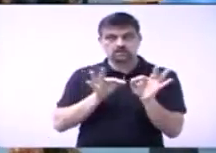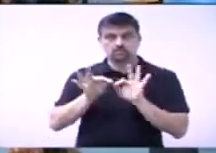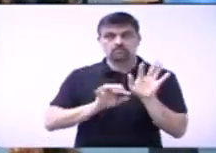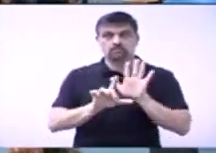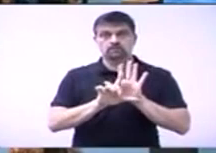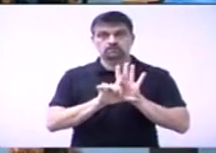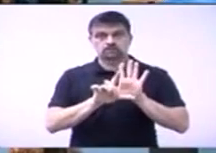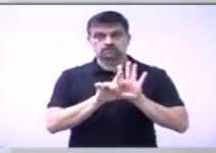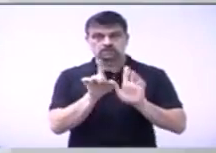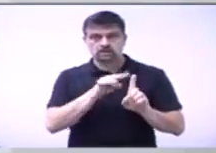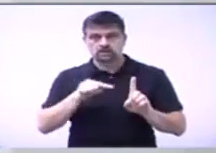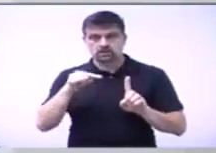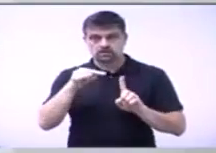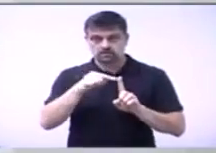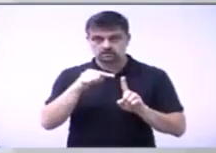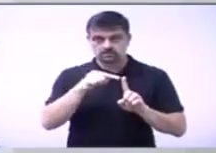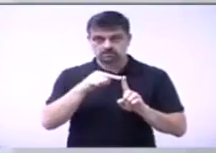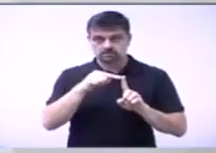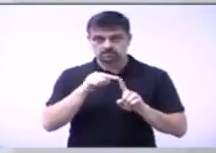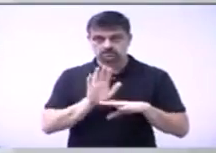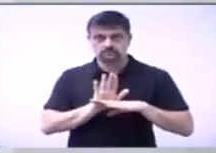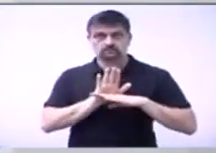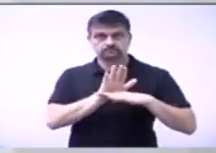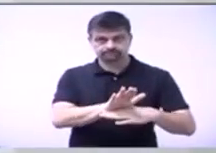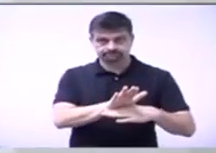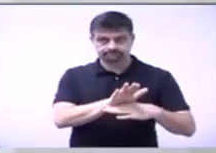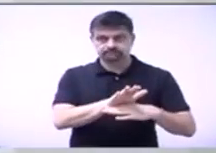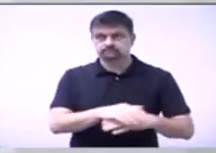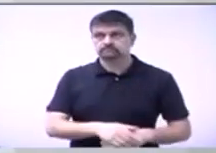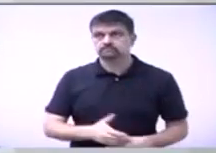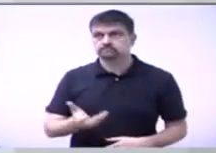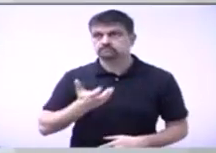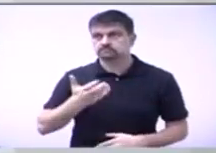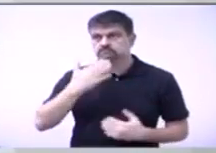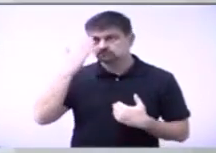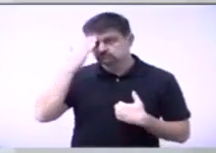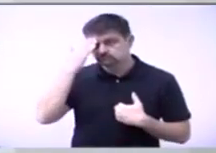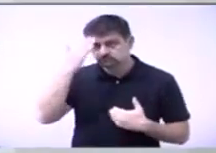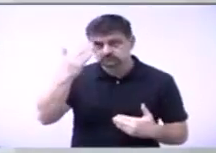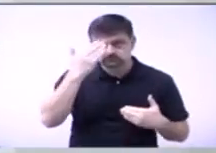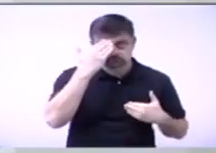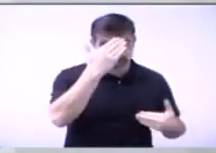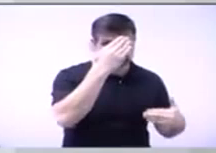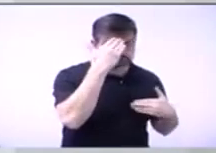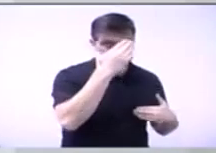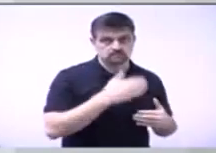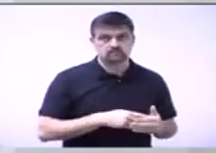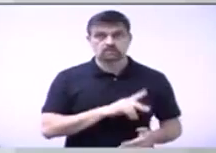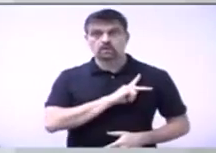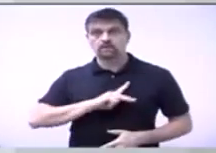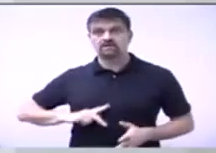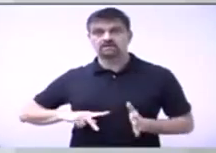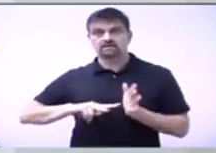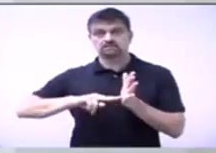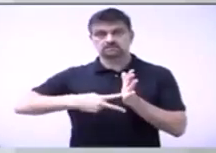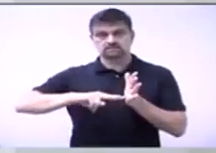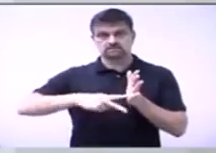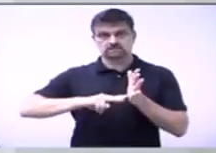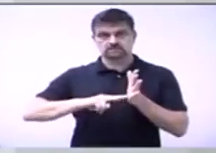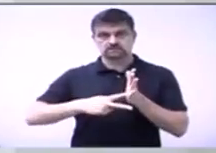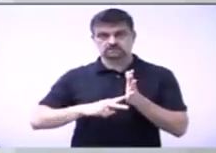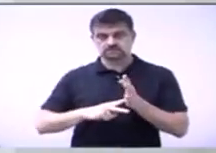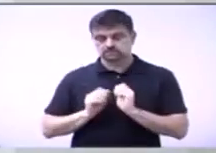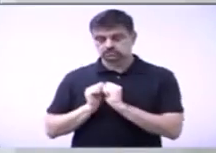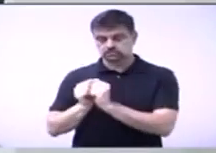lei que visa beneficiá-los. Gostaria de agradecer a presença do presidente do sindicato aqui, que veio para fortalecer a